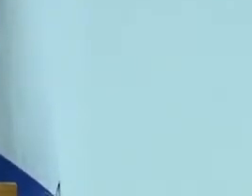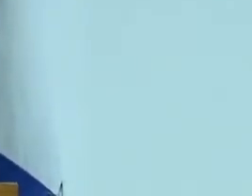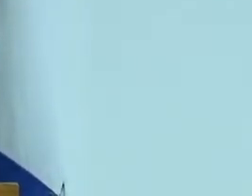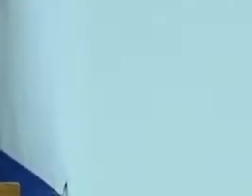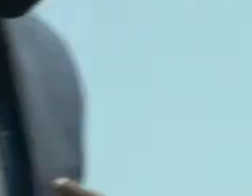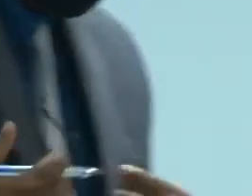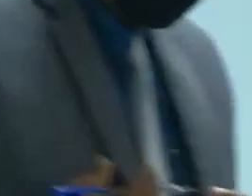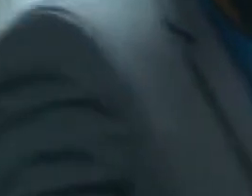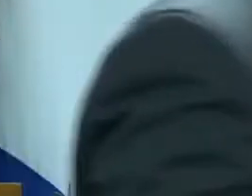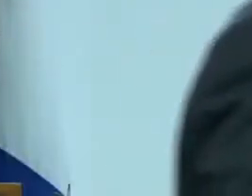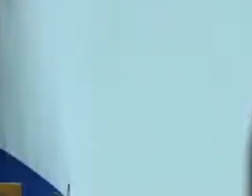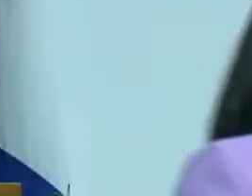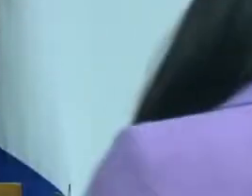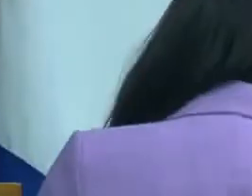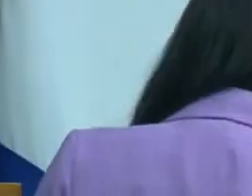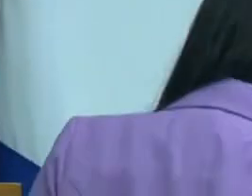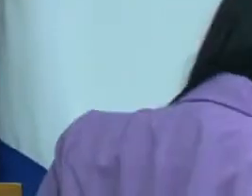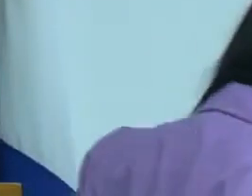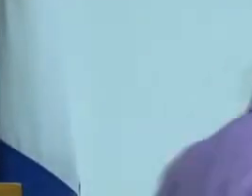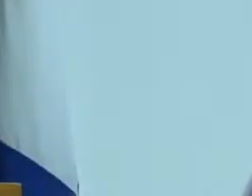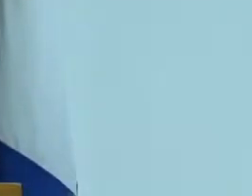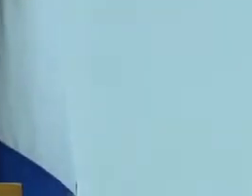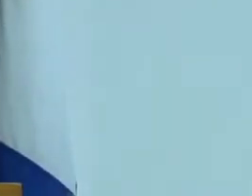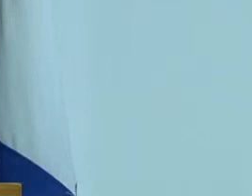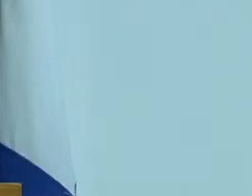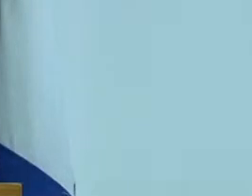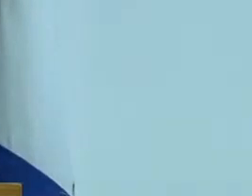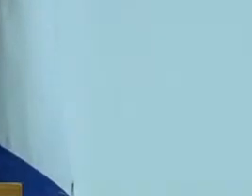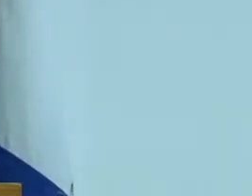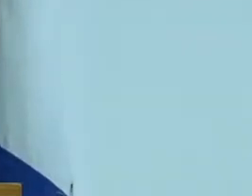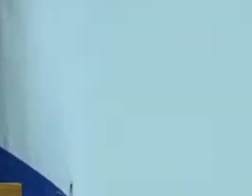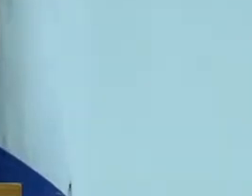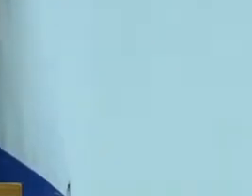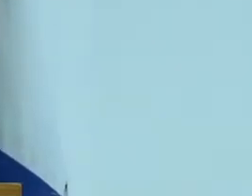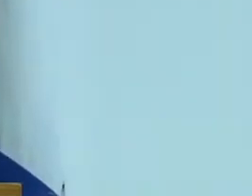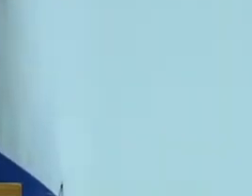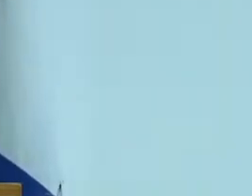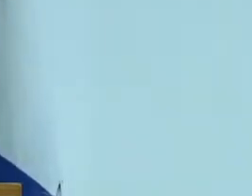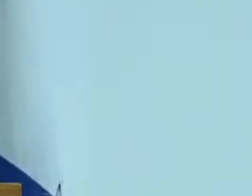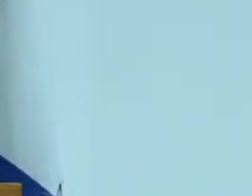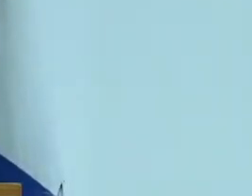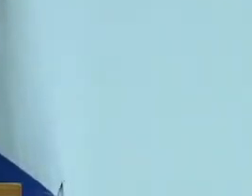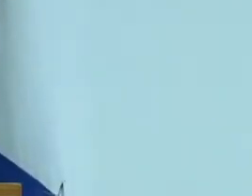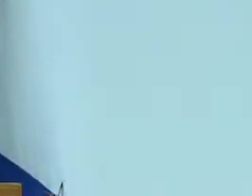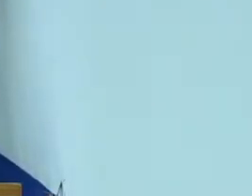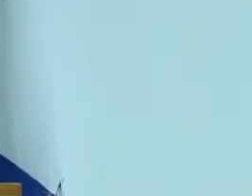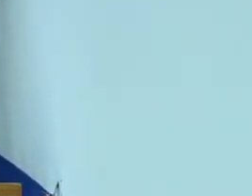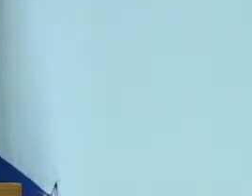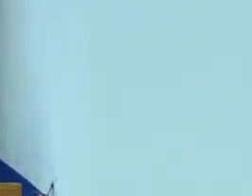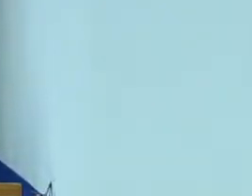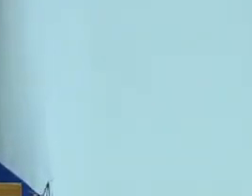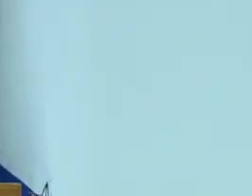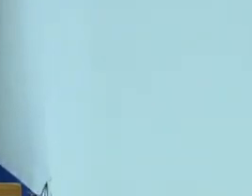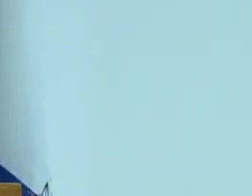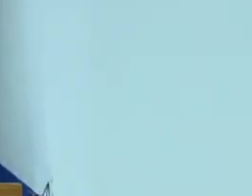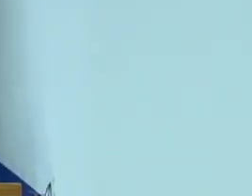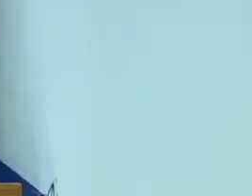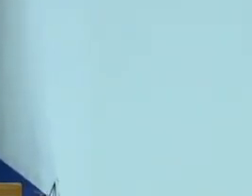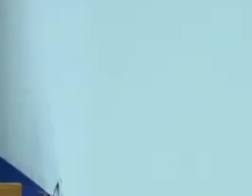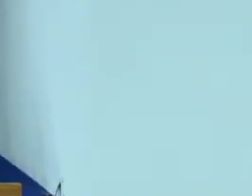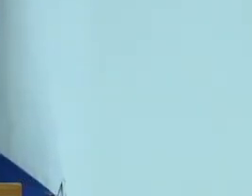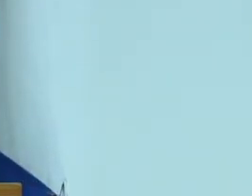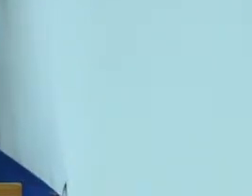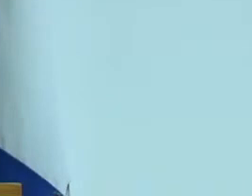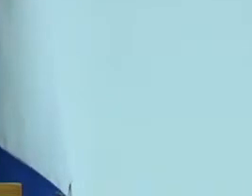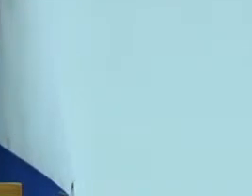Câmara. Queria estar parabenizando o vereador Leandro Barbeiro pelas indicações, indicações de suma